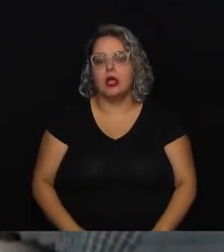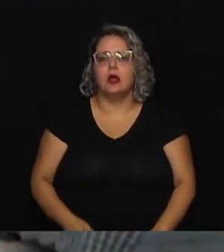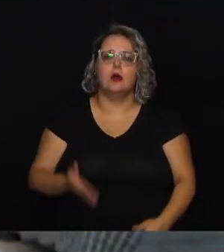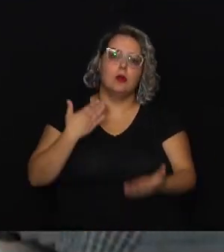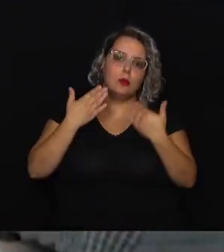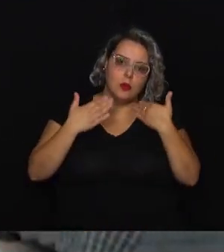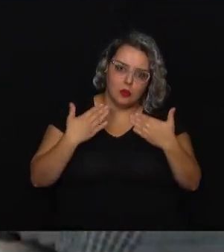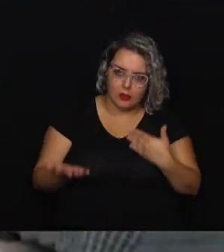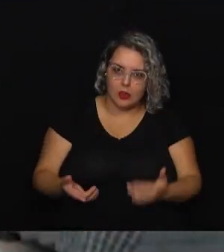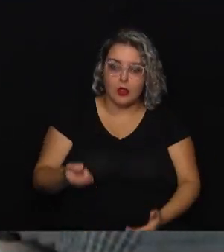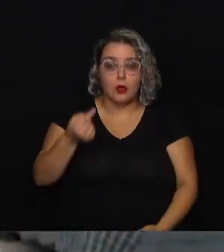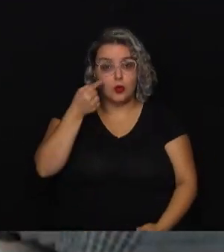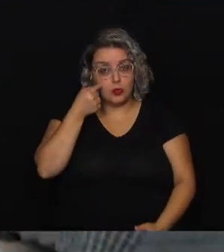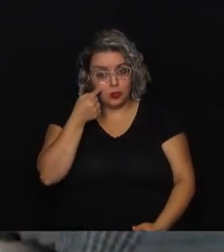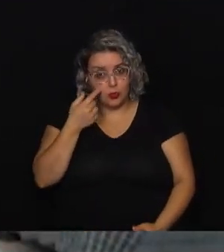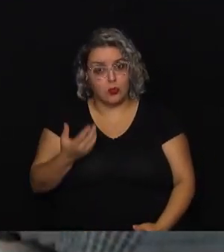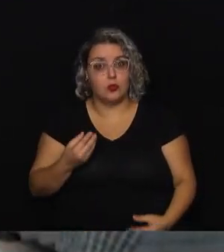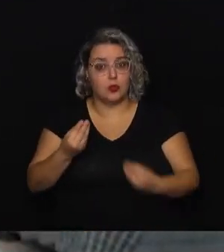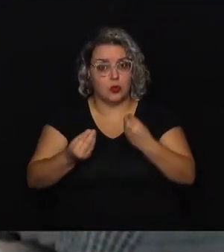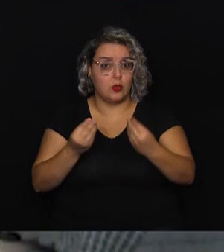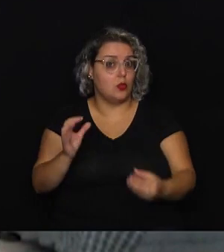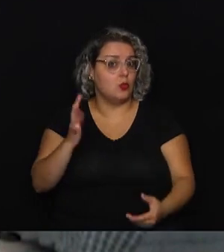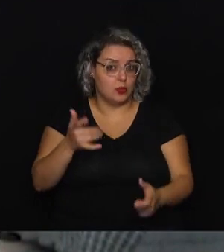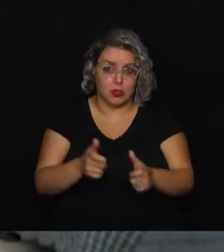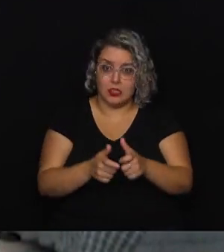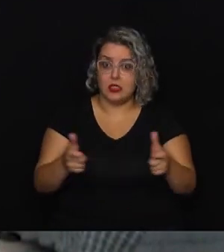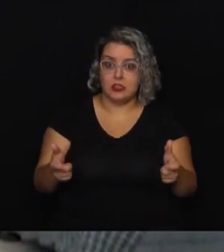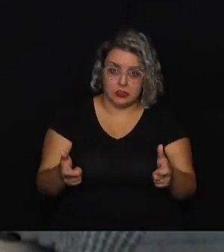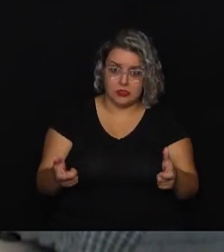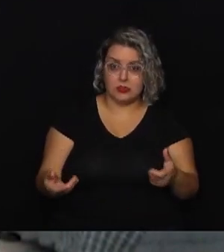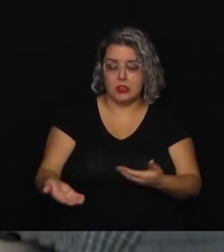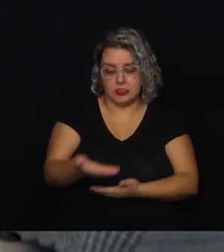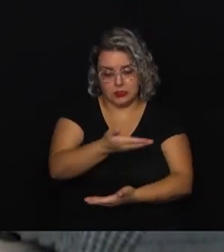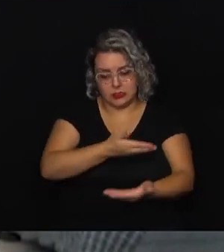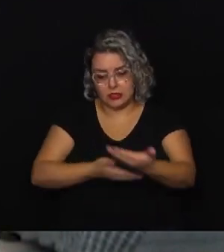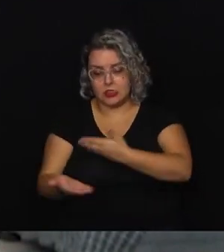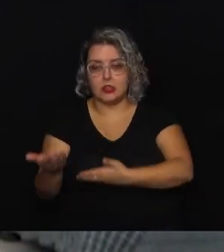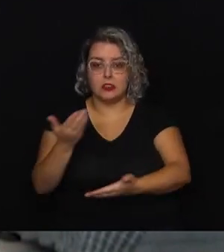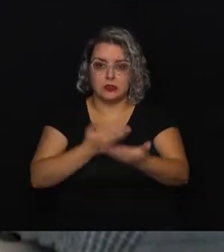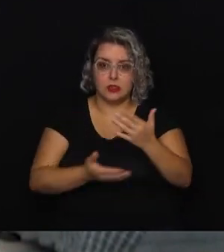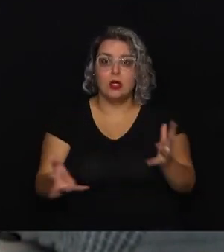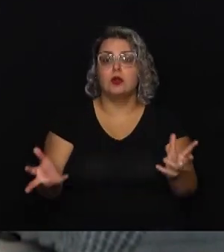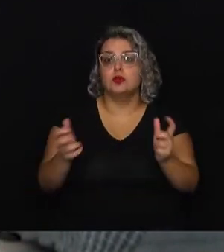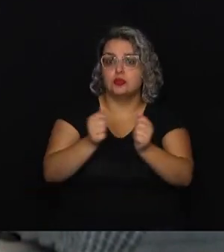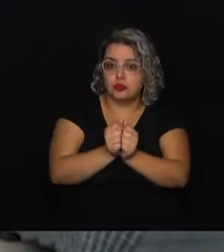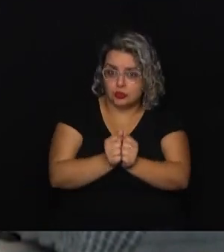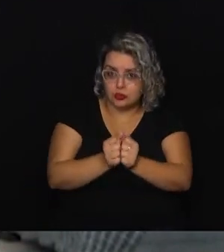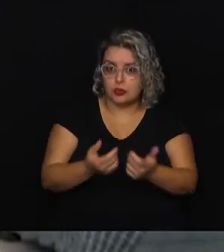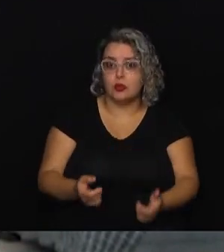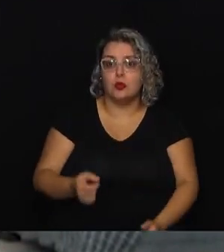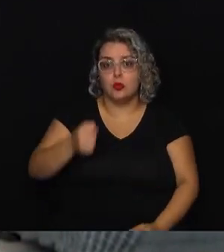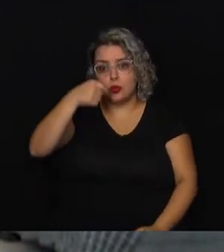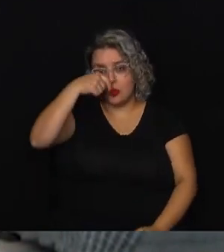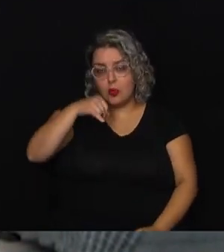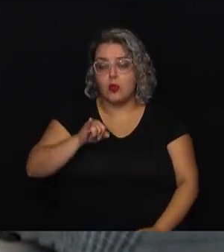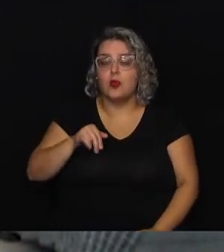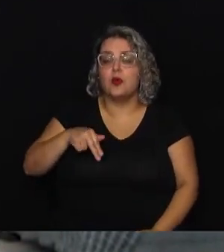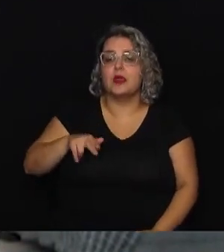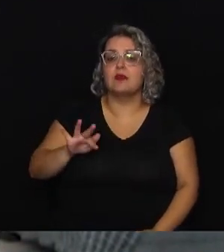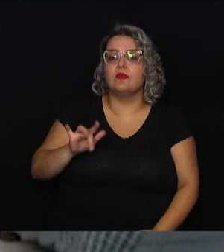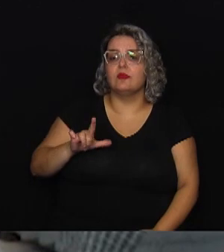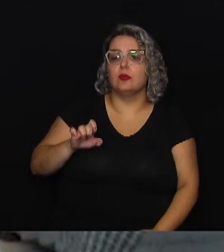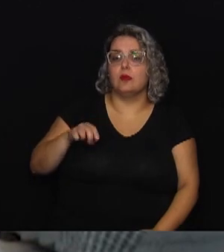comentado, observando aí um aumento nas internações, né, associadas ao vírus influenza A, também alguma coisa